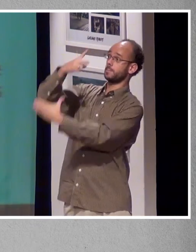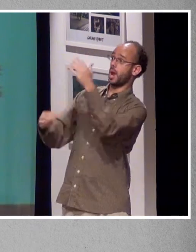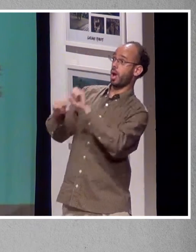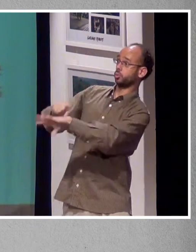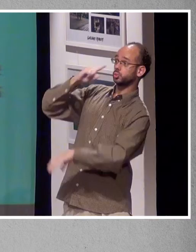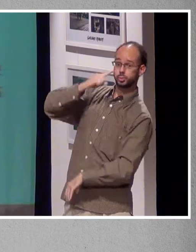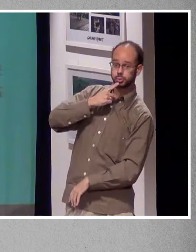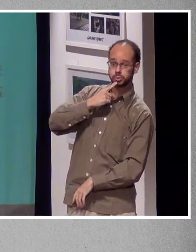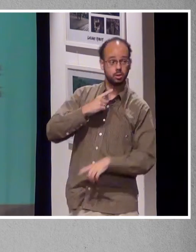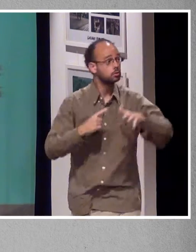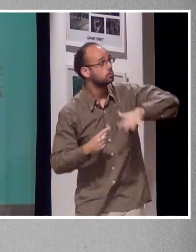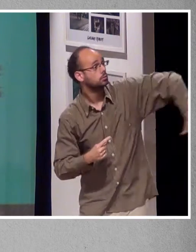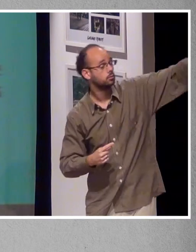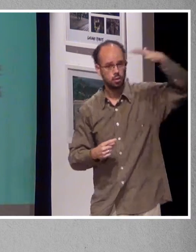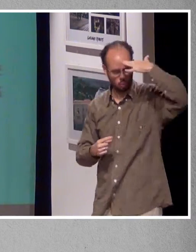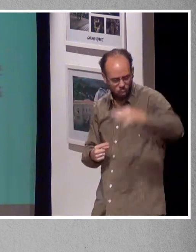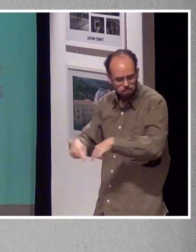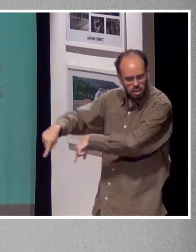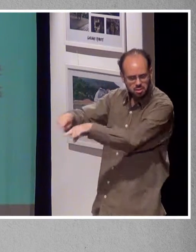Então, nesse momento,